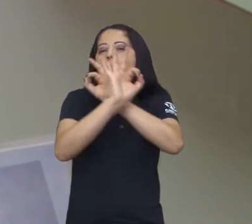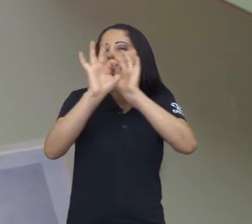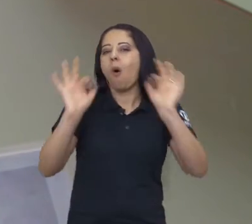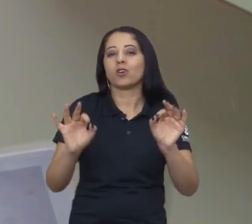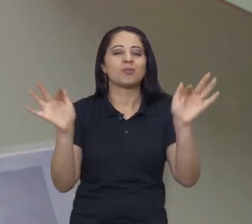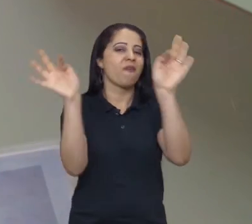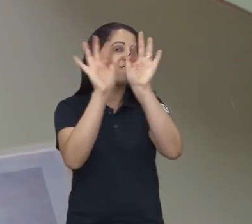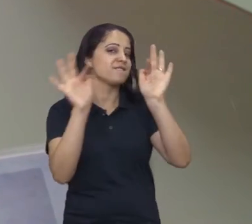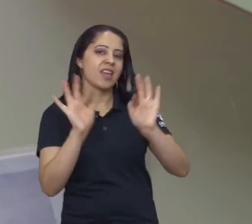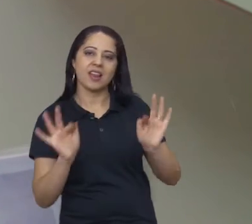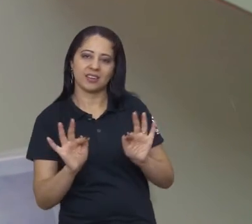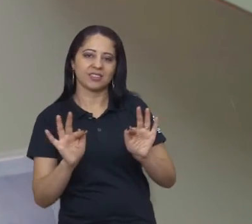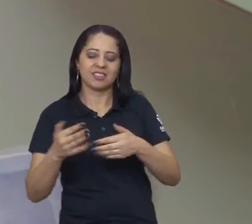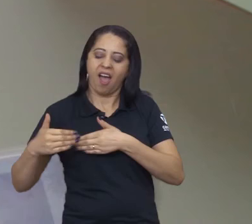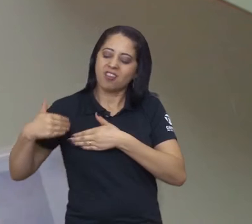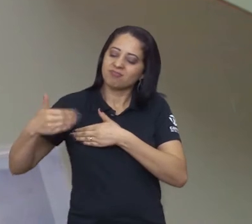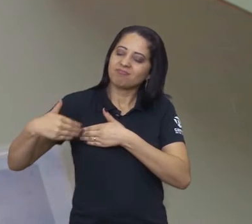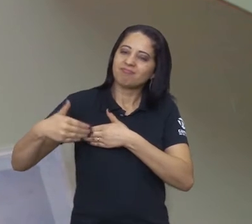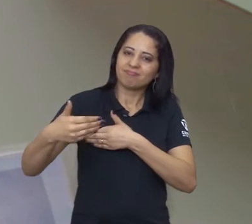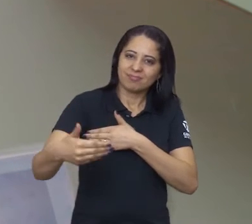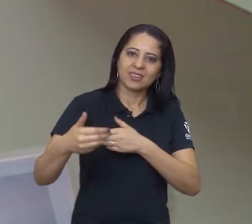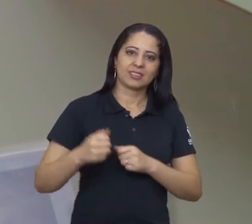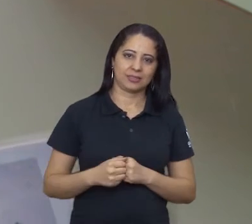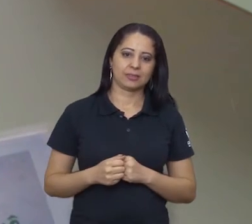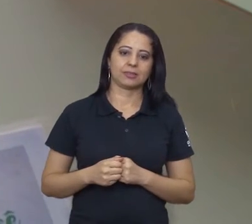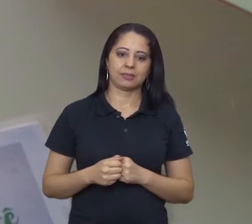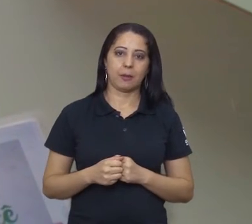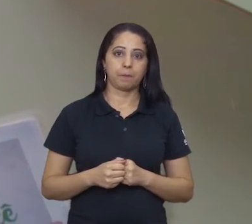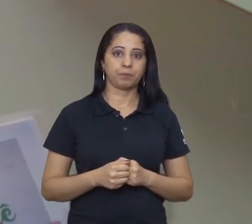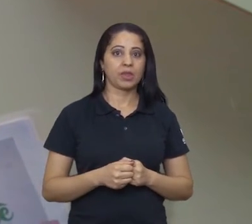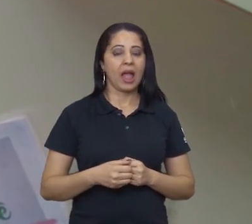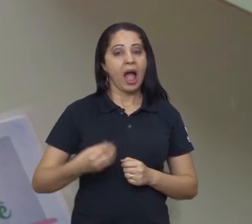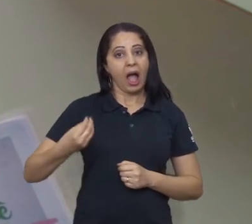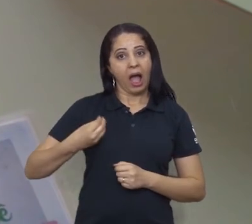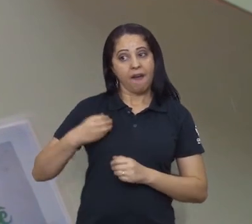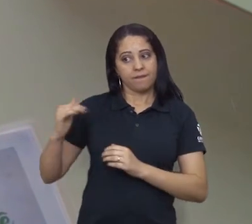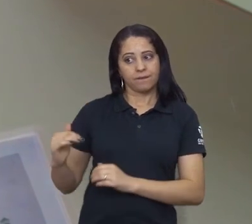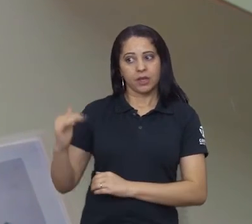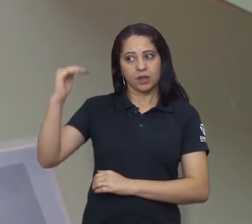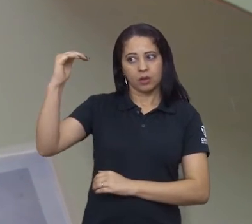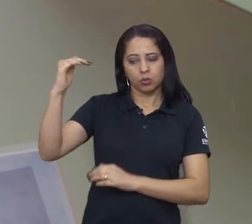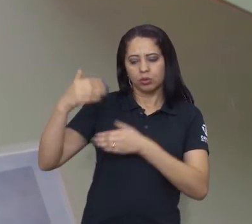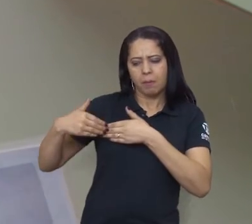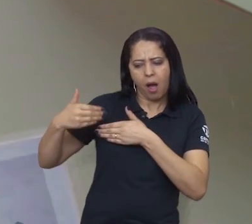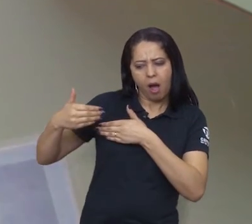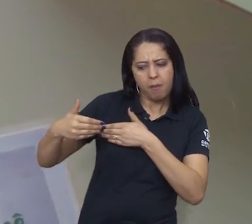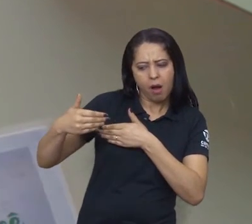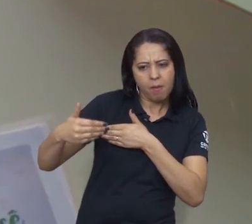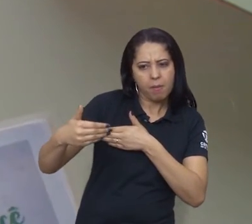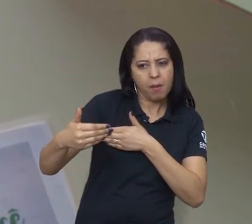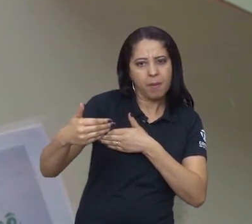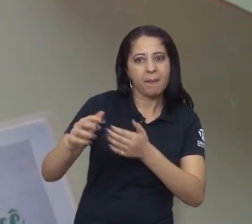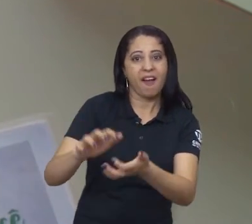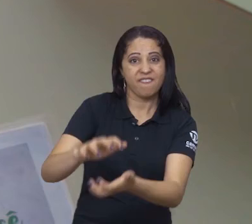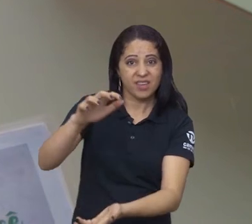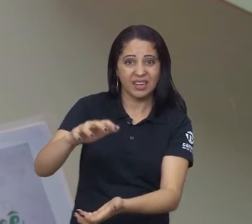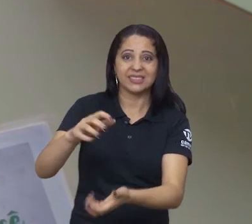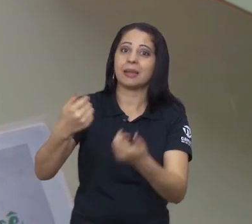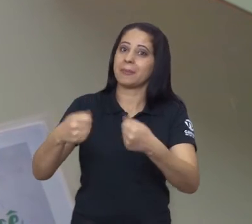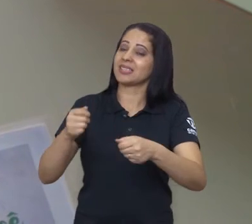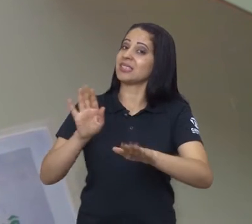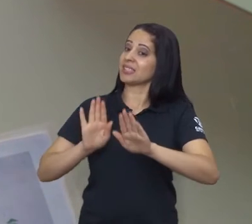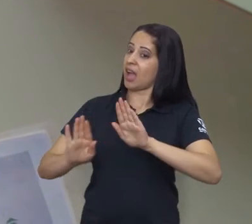de garantir Felicidade ao ao longo da vida a transição da vida adulta para velice exige alguns cuidados